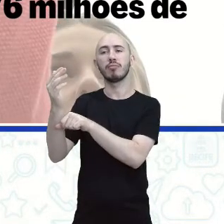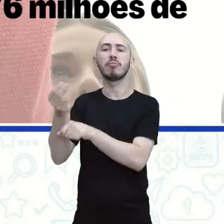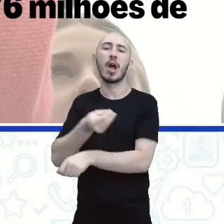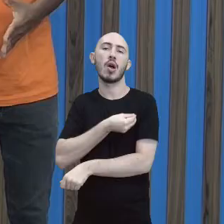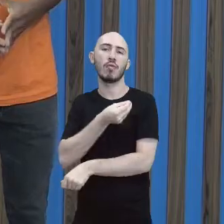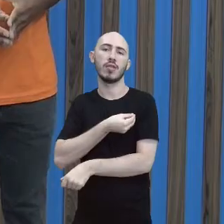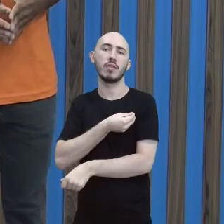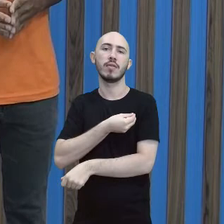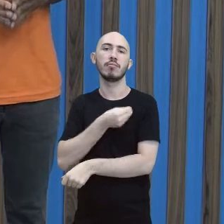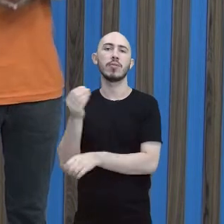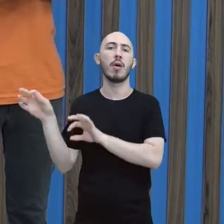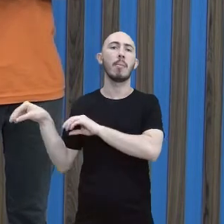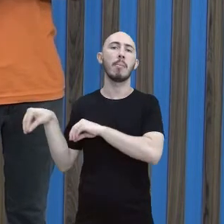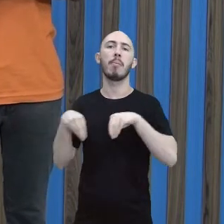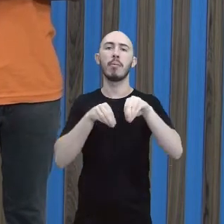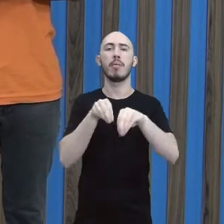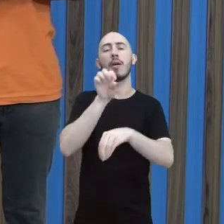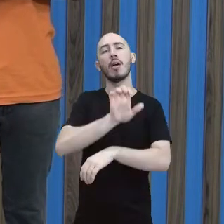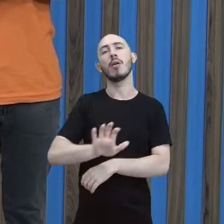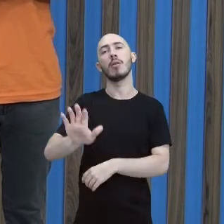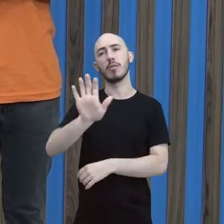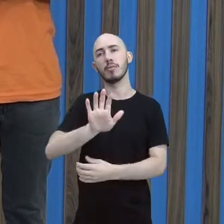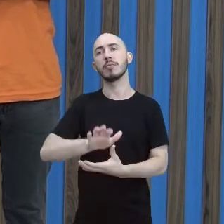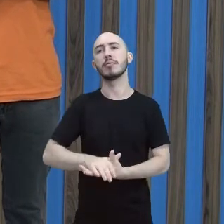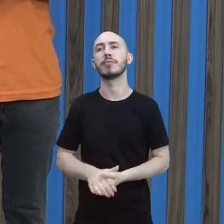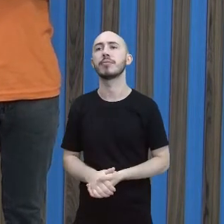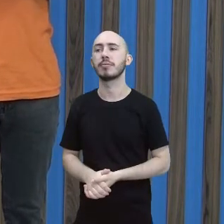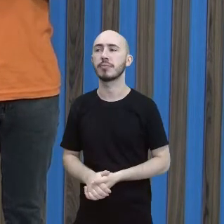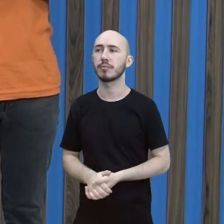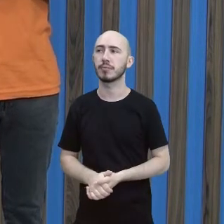vocês sabem, né? A questão